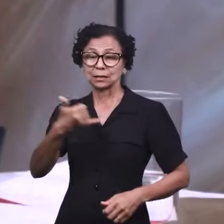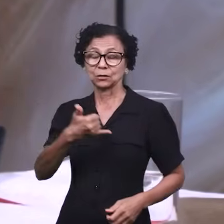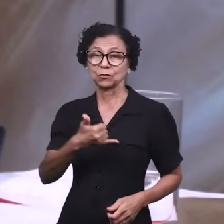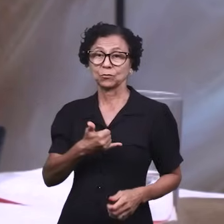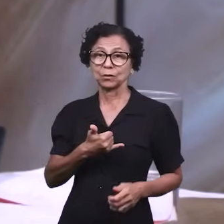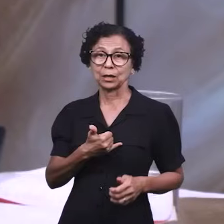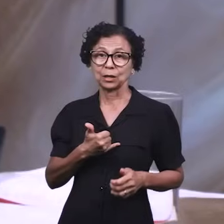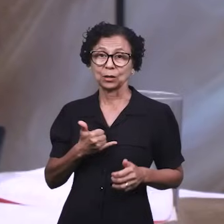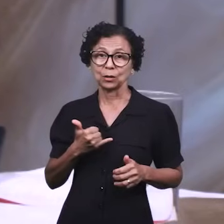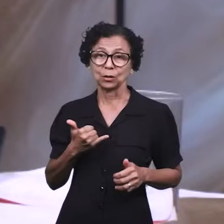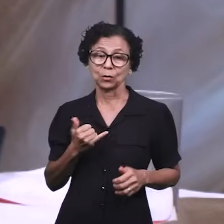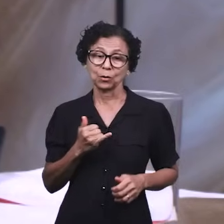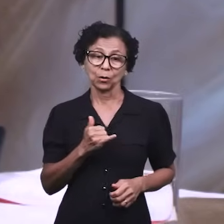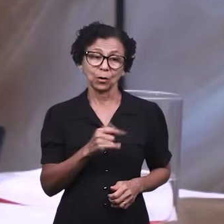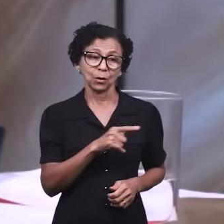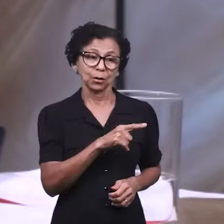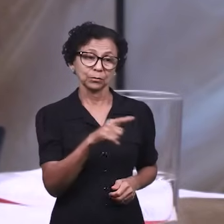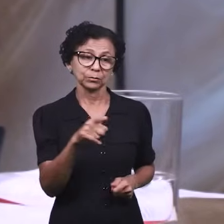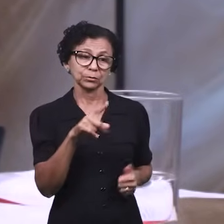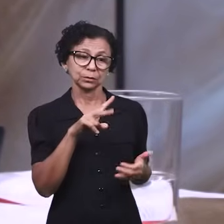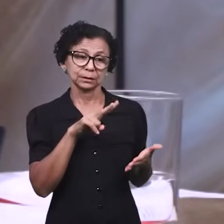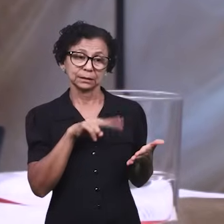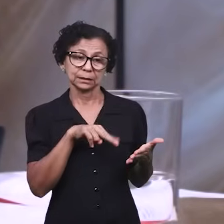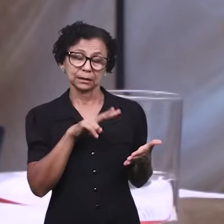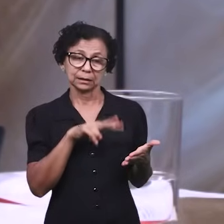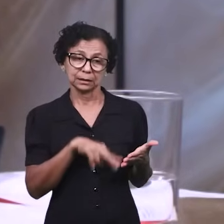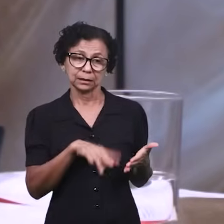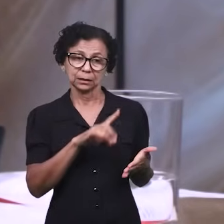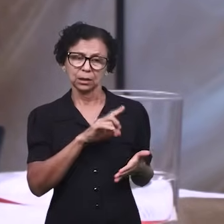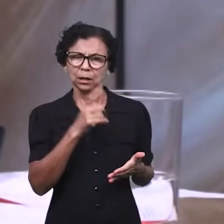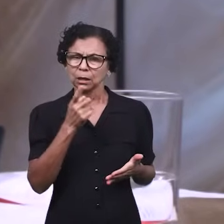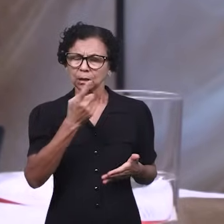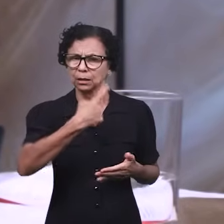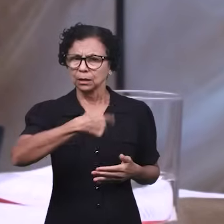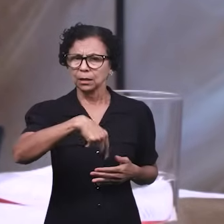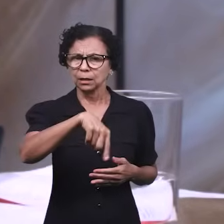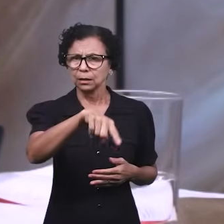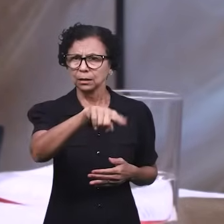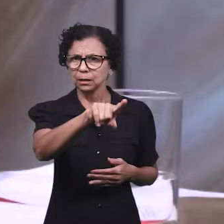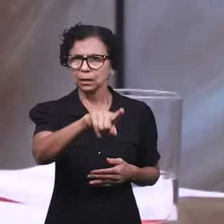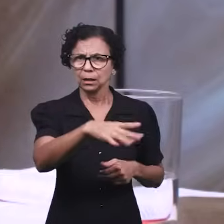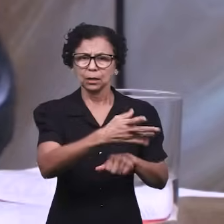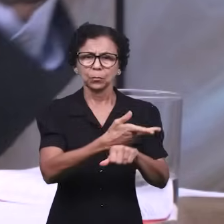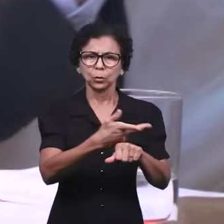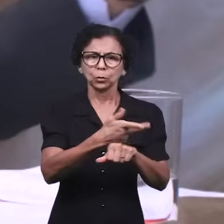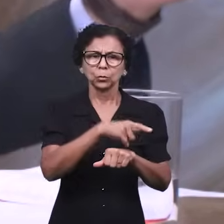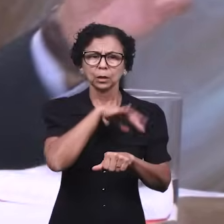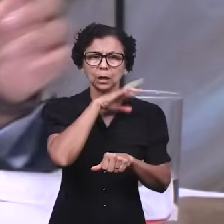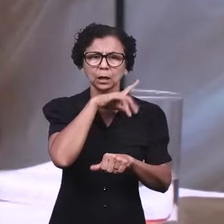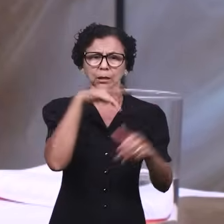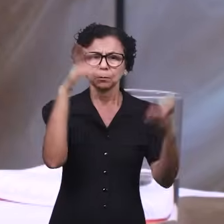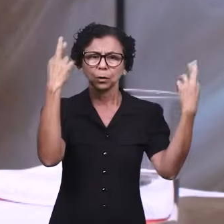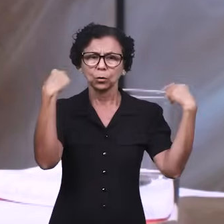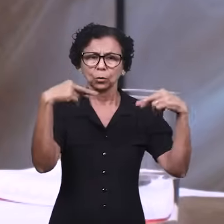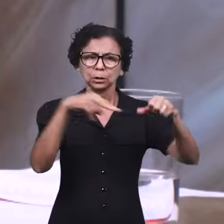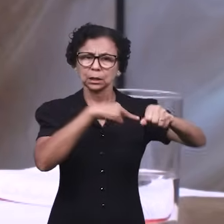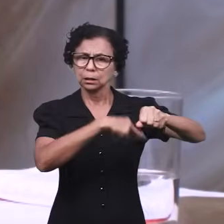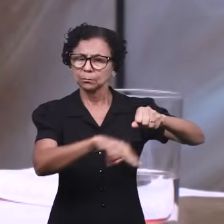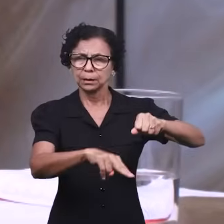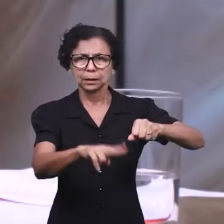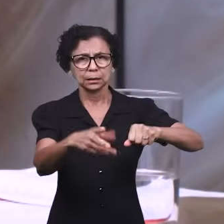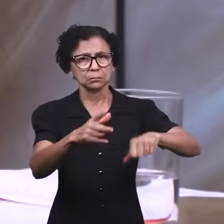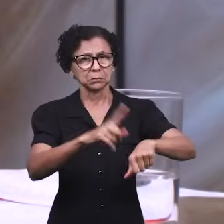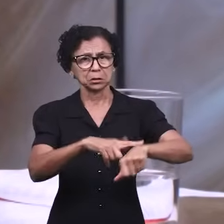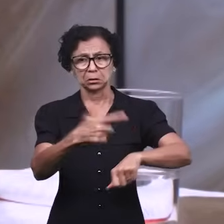mente dele, e revelou para ele que aquilo que ele estava lendo era para ele fazer o seguinte: não era para ir lá procurar um cordeiro, para